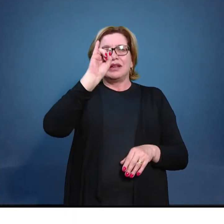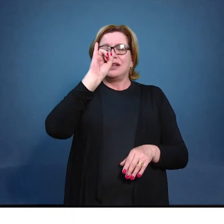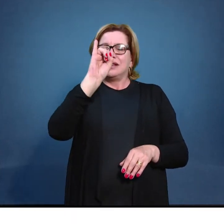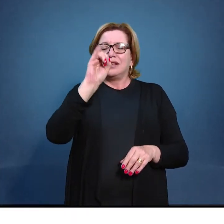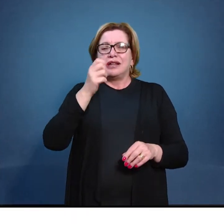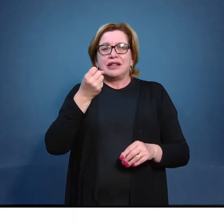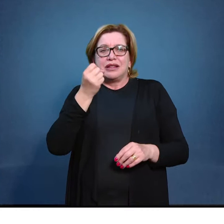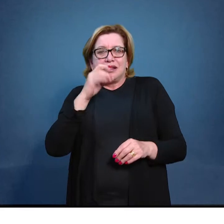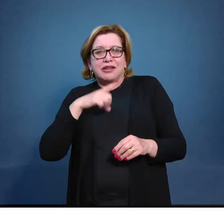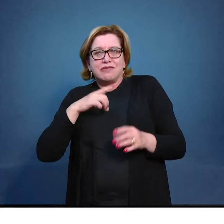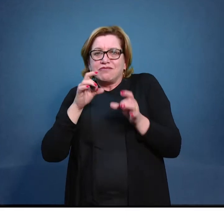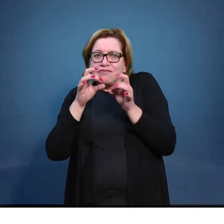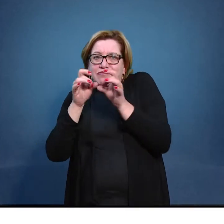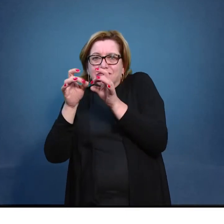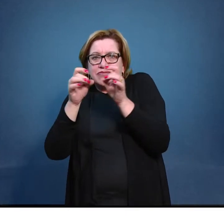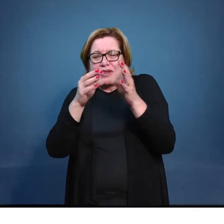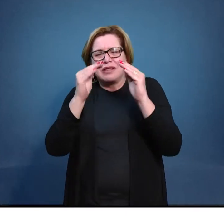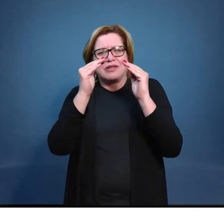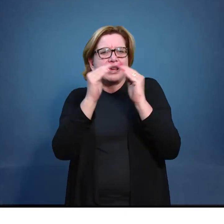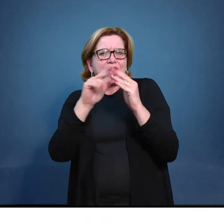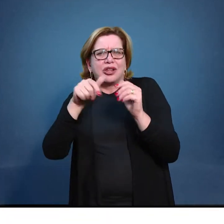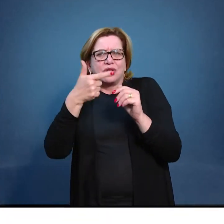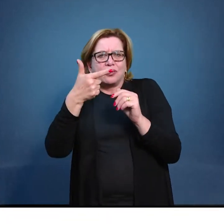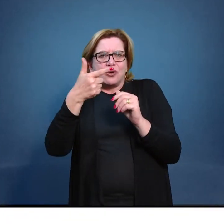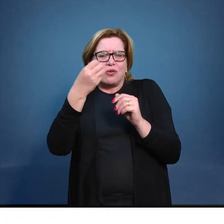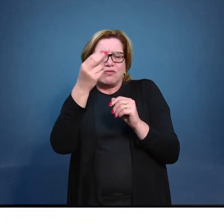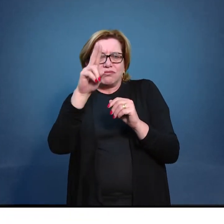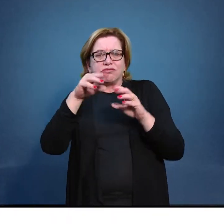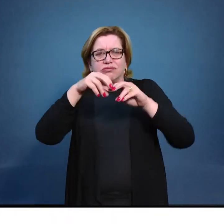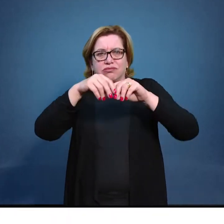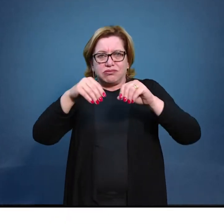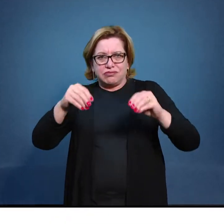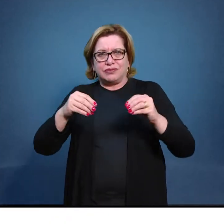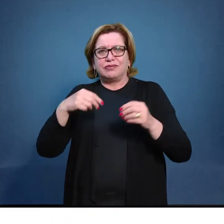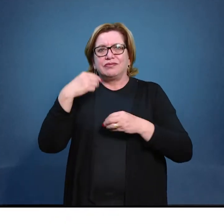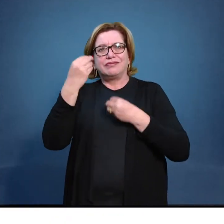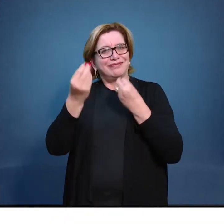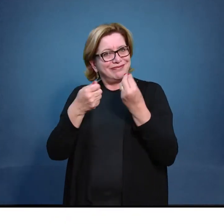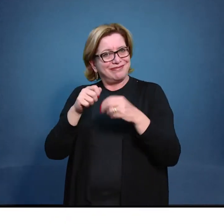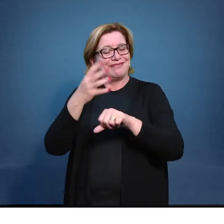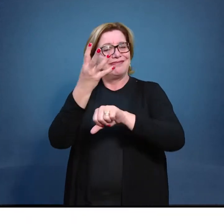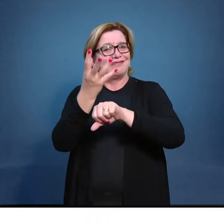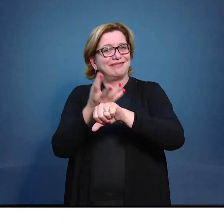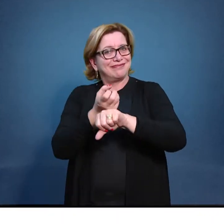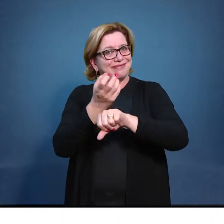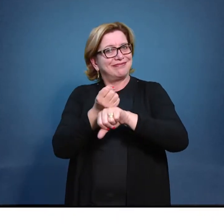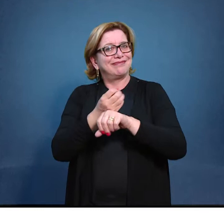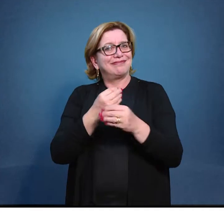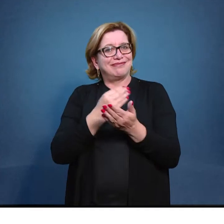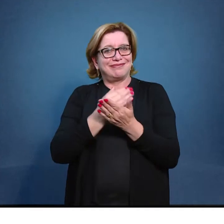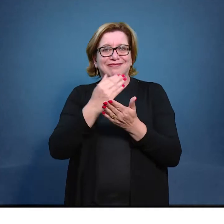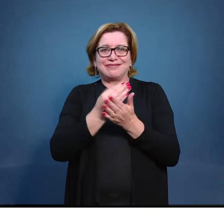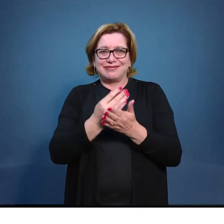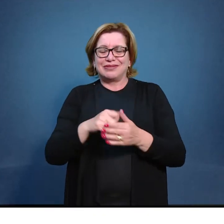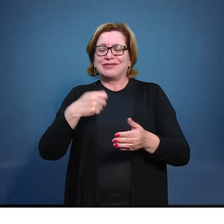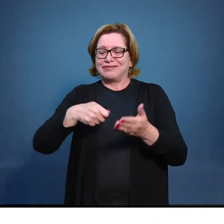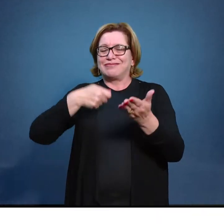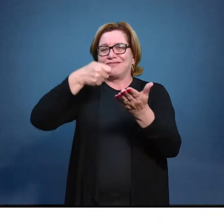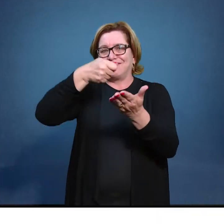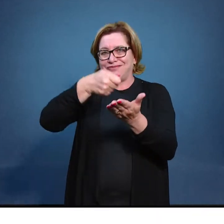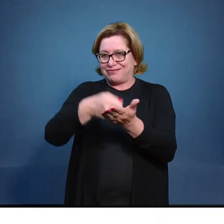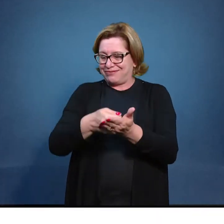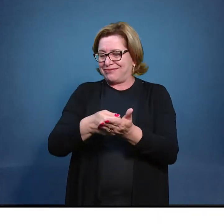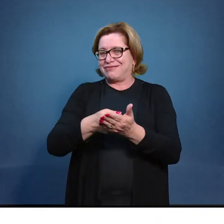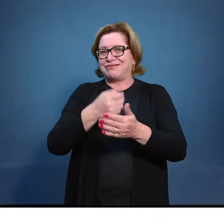de um imóvel para uma outra pessoa, essa transação gera a obrigatoriedade de